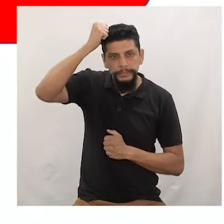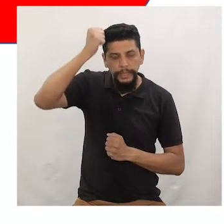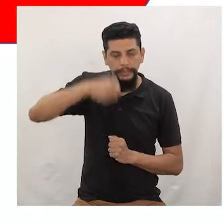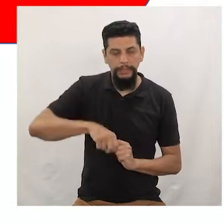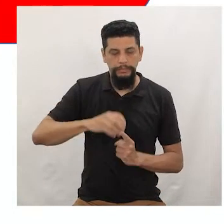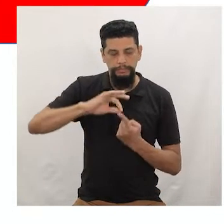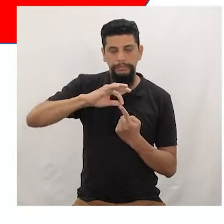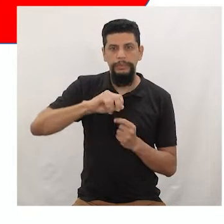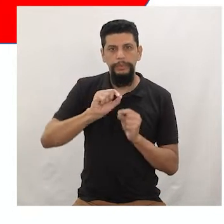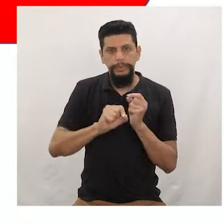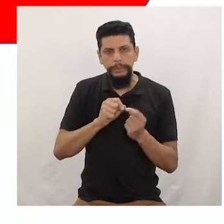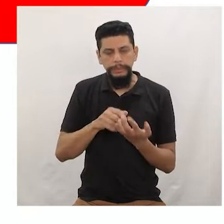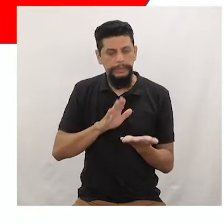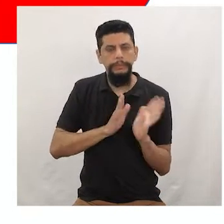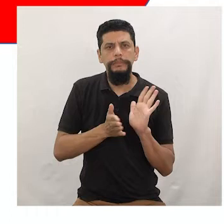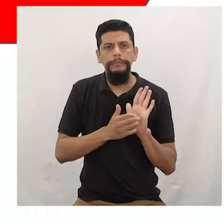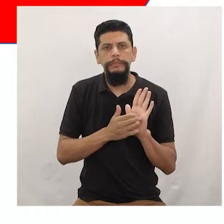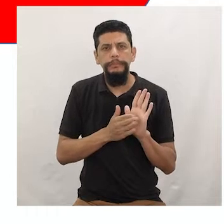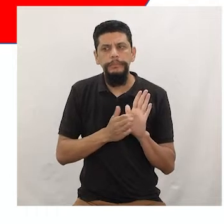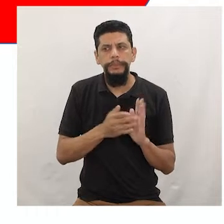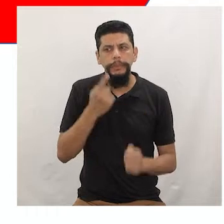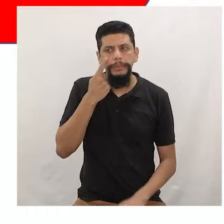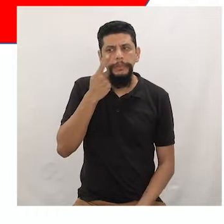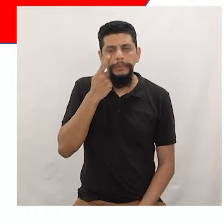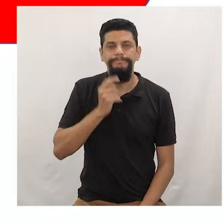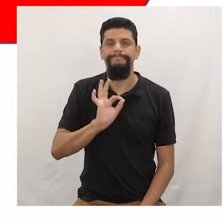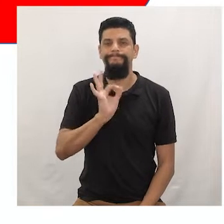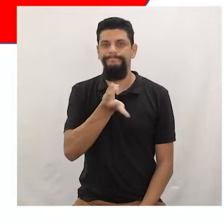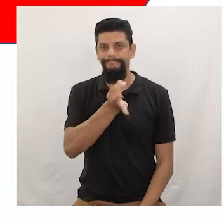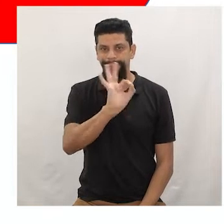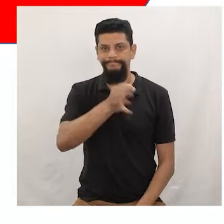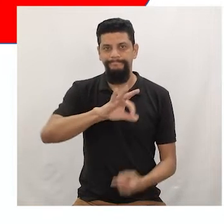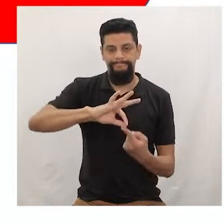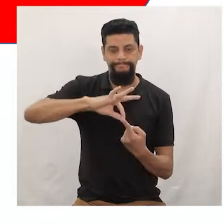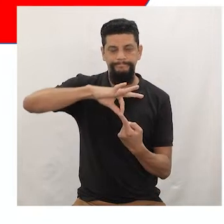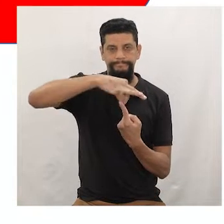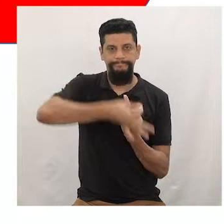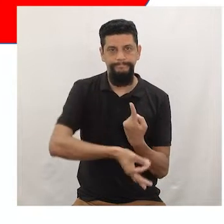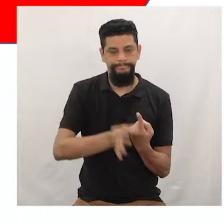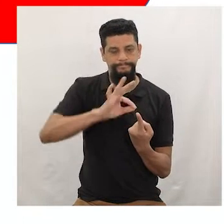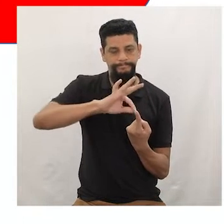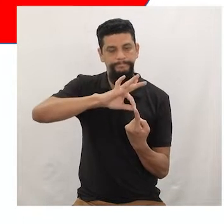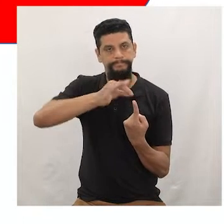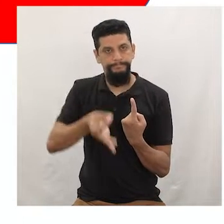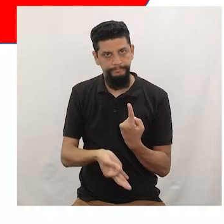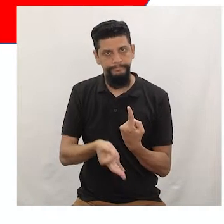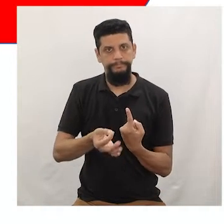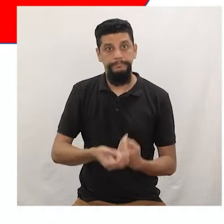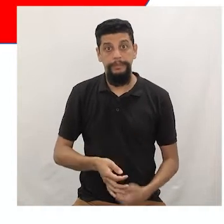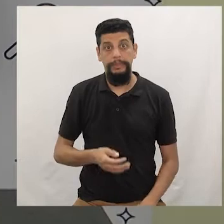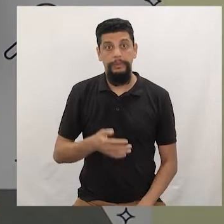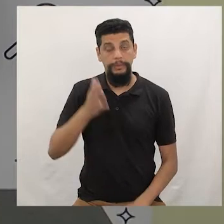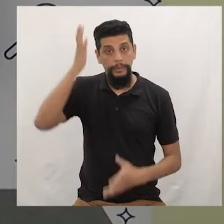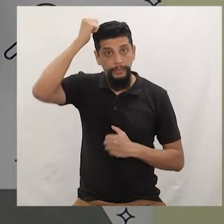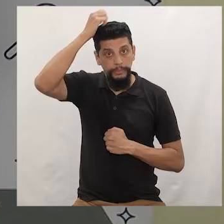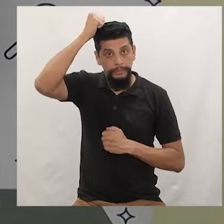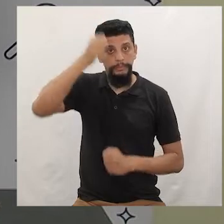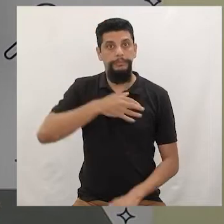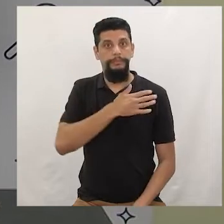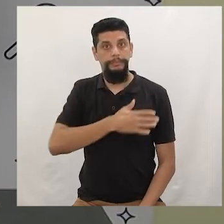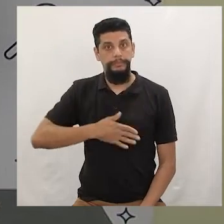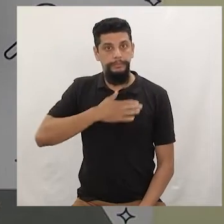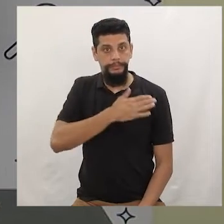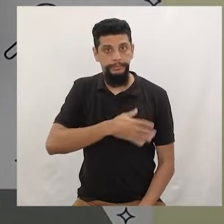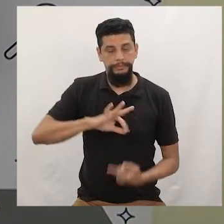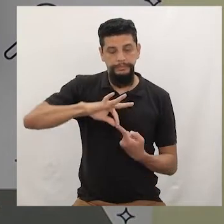fruta nas mãos. O que que eles estão segurando? A banana. O macaco gosta de